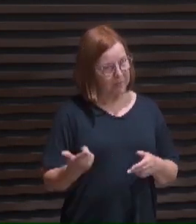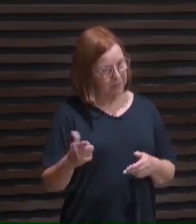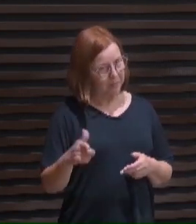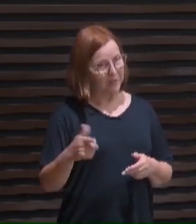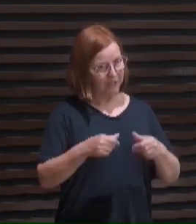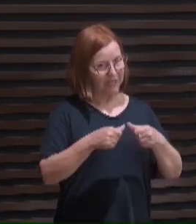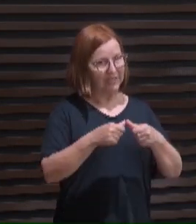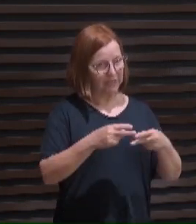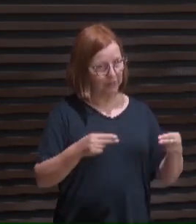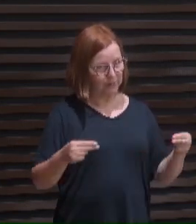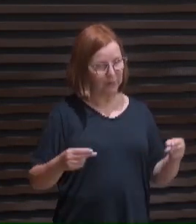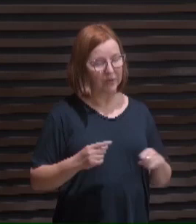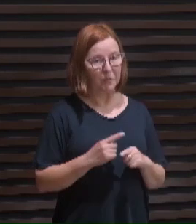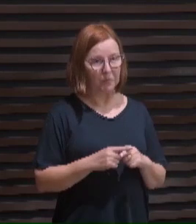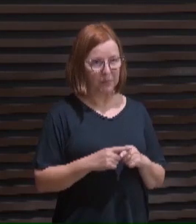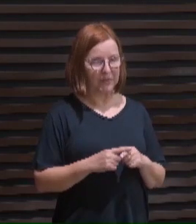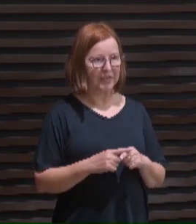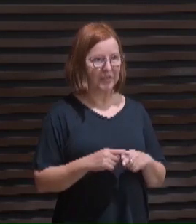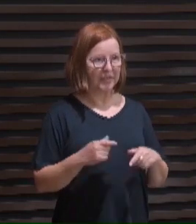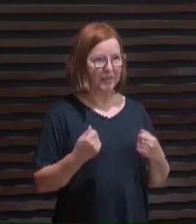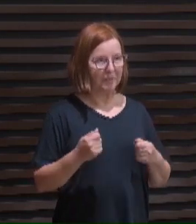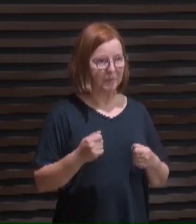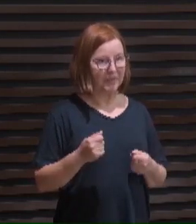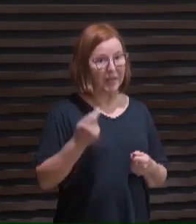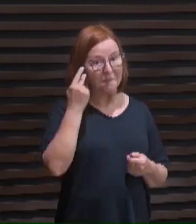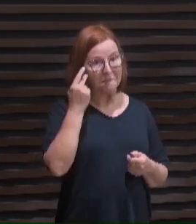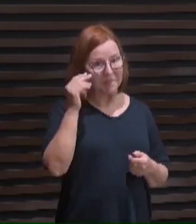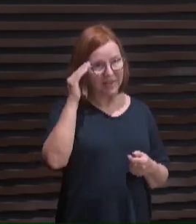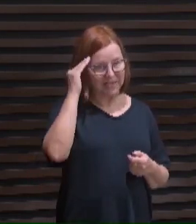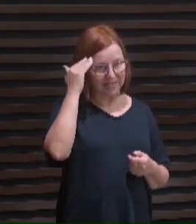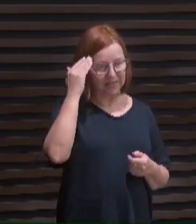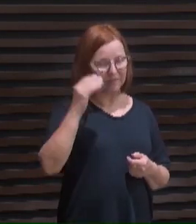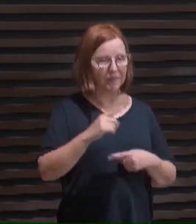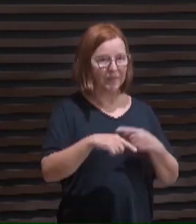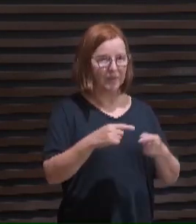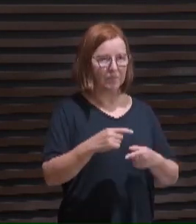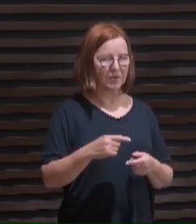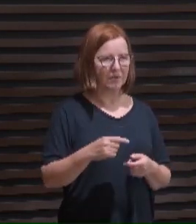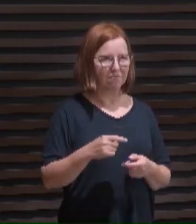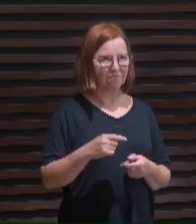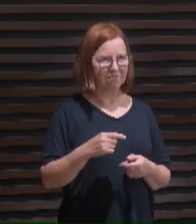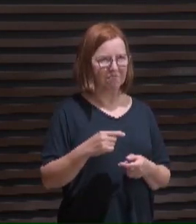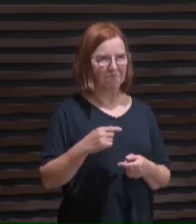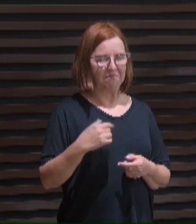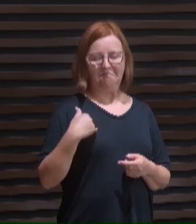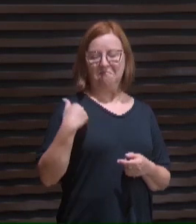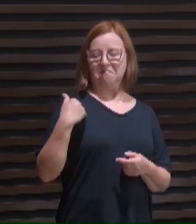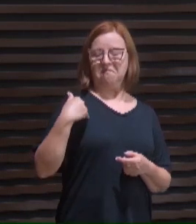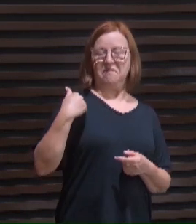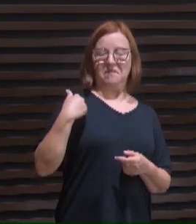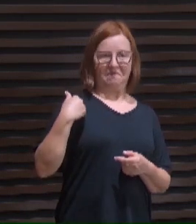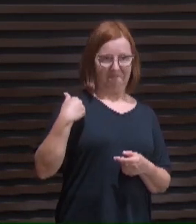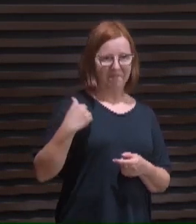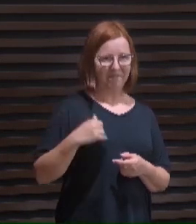porque senão a gente não vai entender. Depois ele fala em arrogância, o mundo